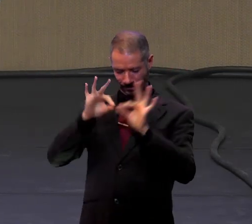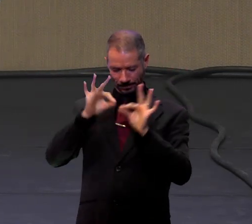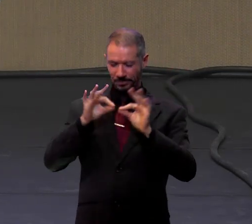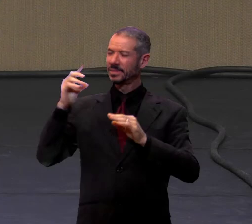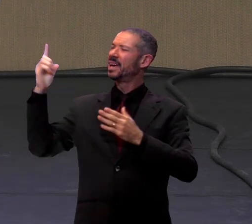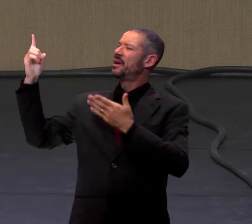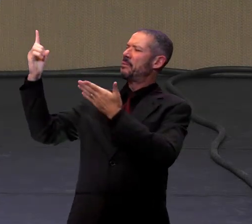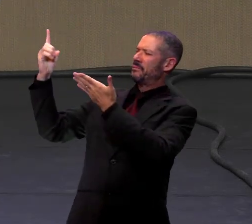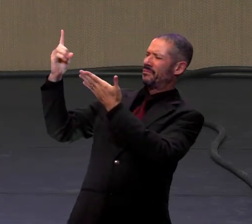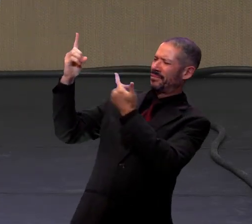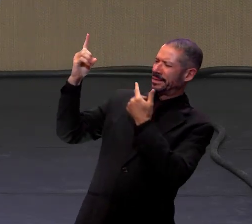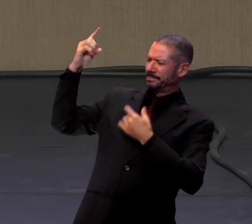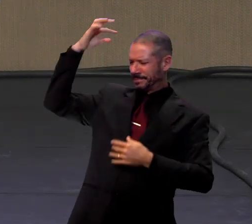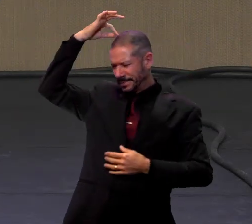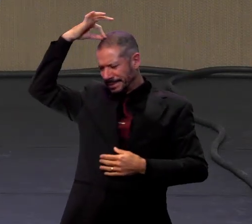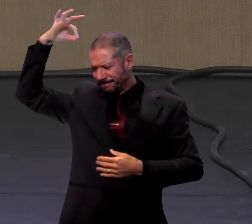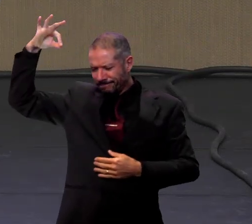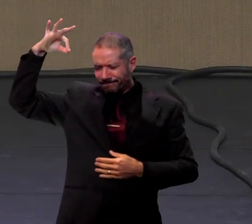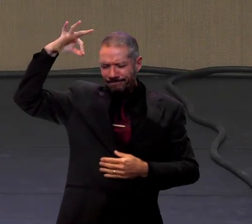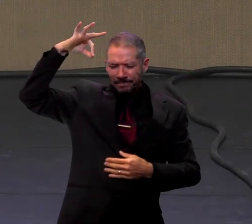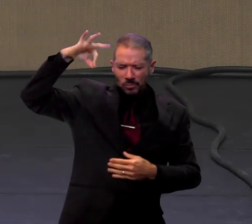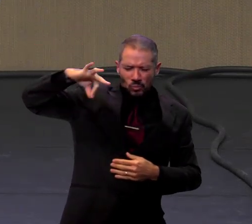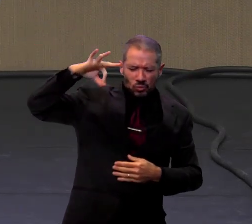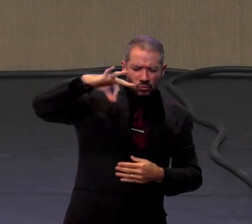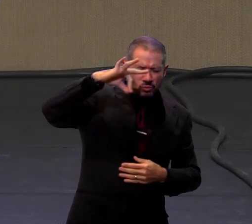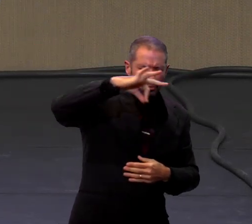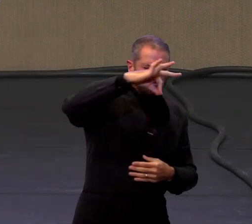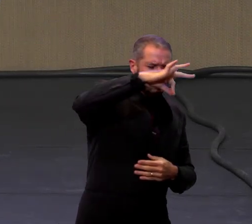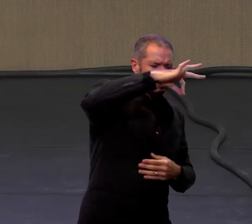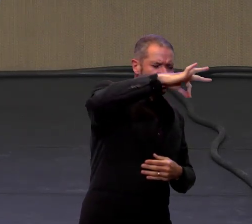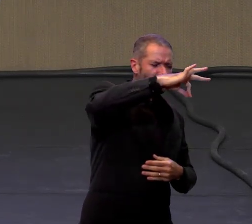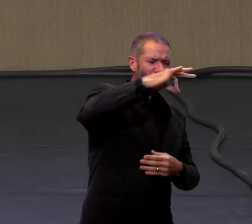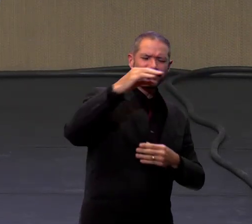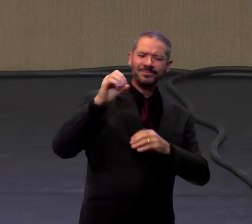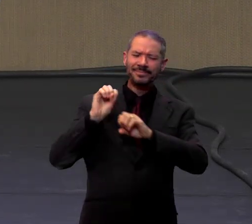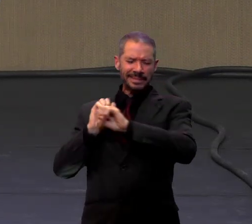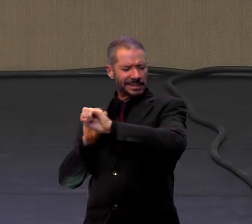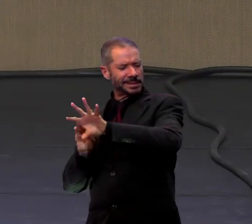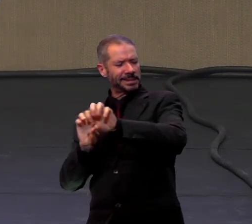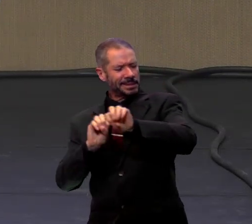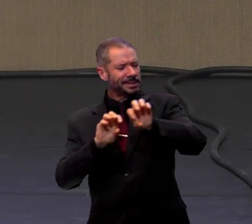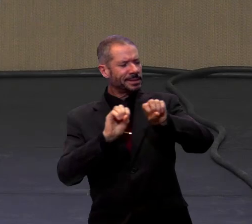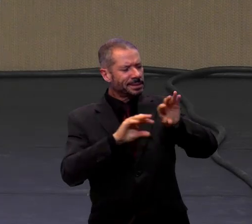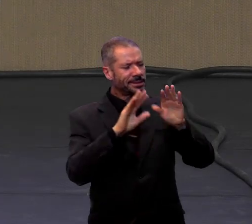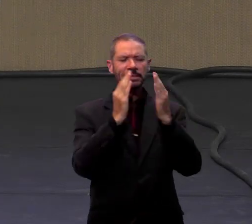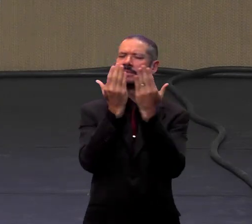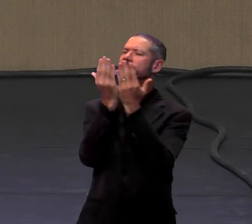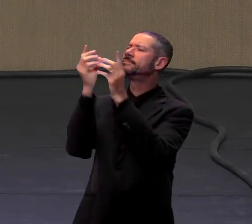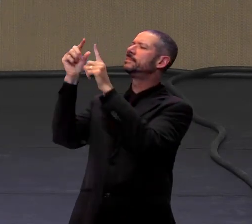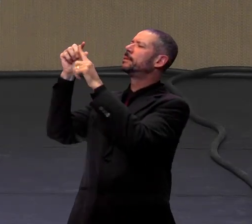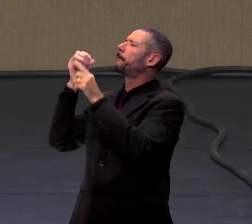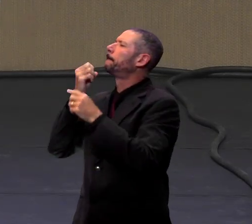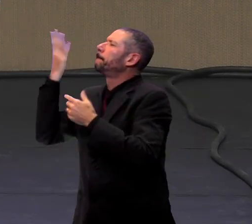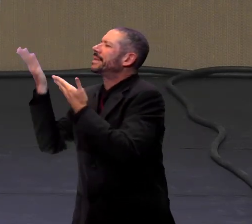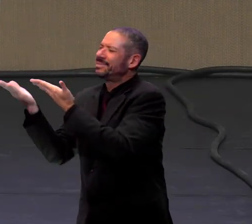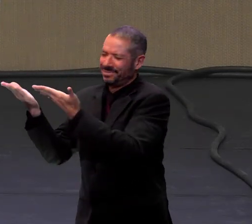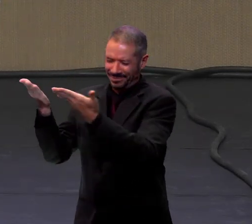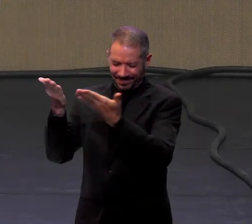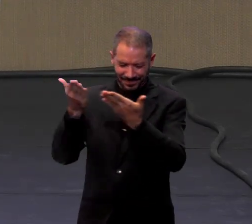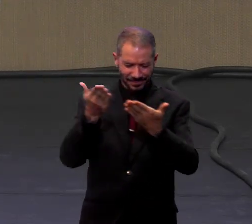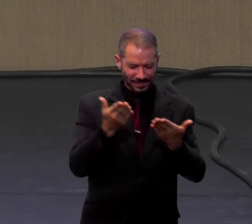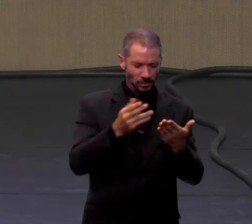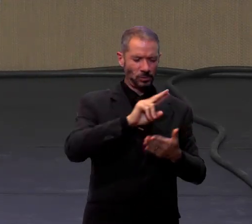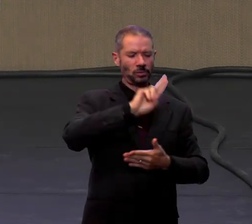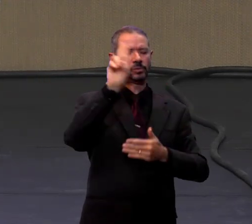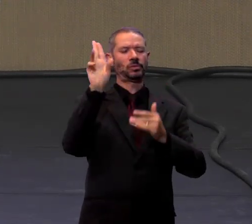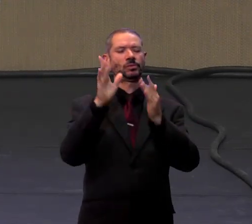Vem, Espírito Santo, e aplica a Tua palavra no nosso coração. O Senhor é bem-vindo aqui, em nome